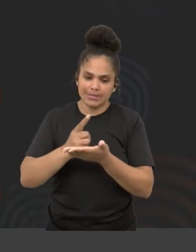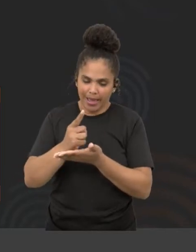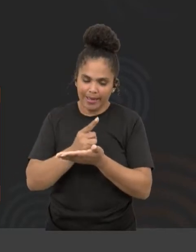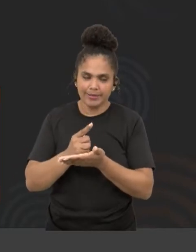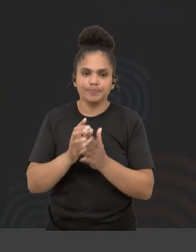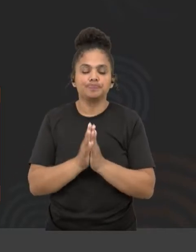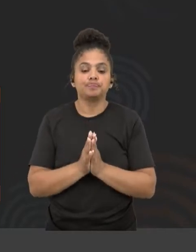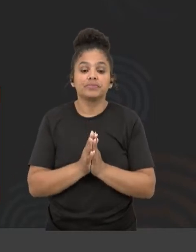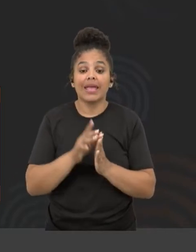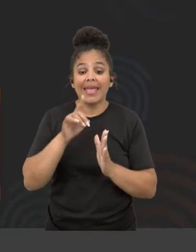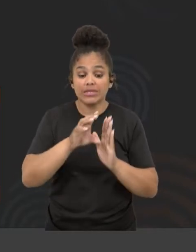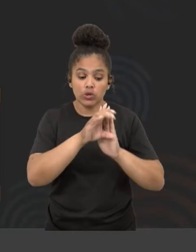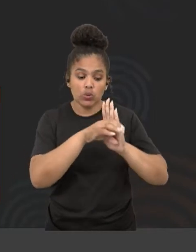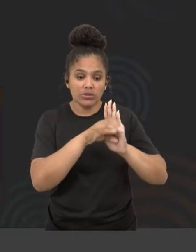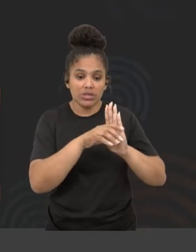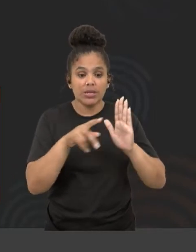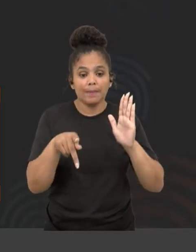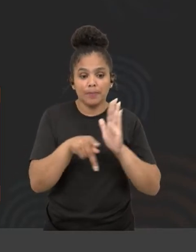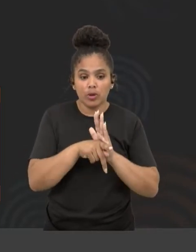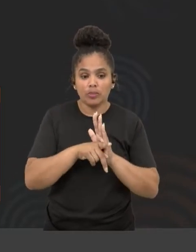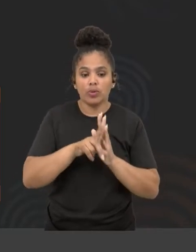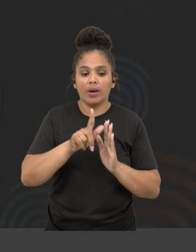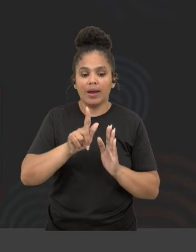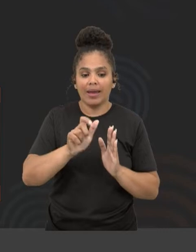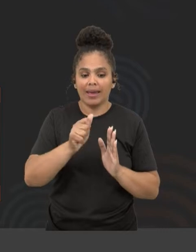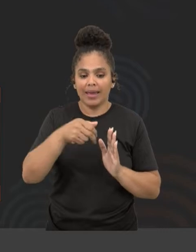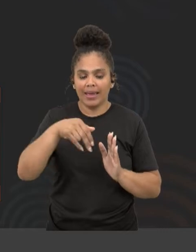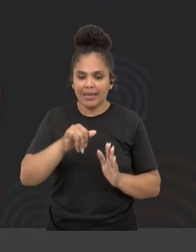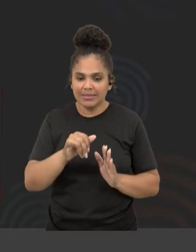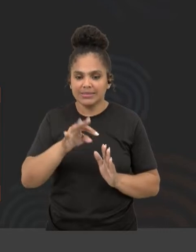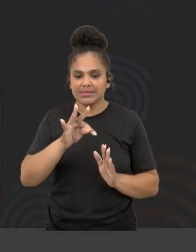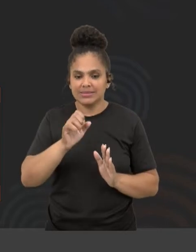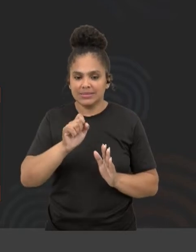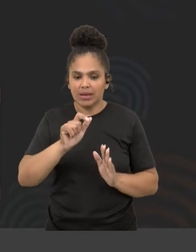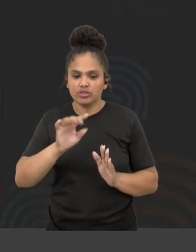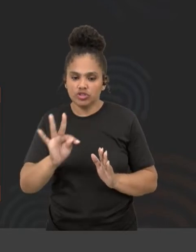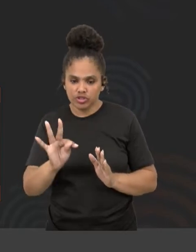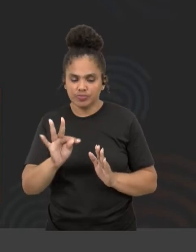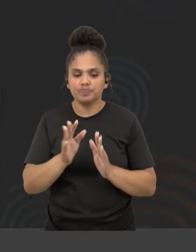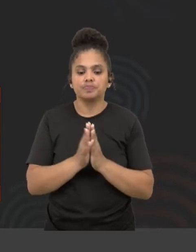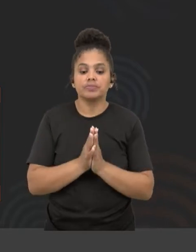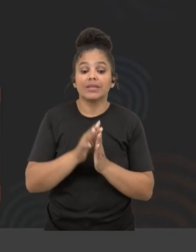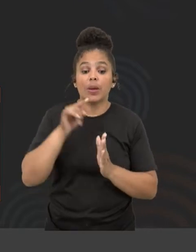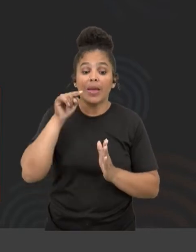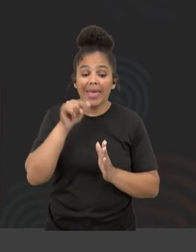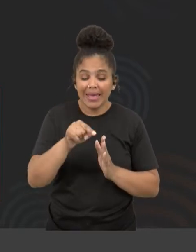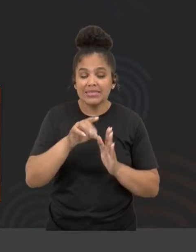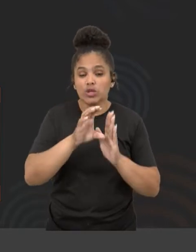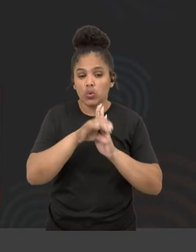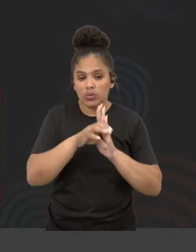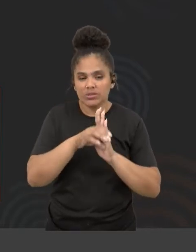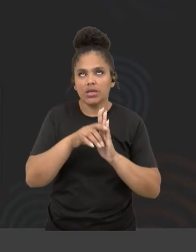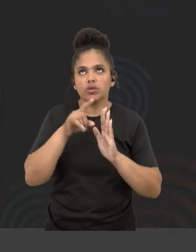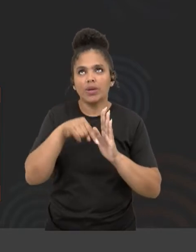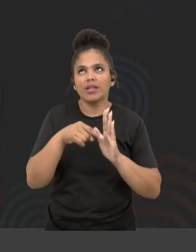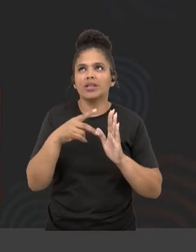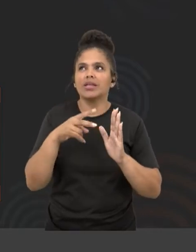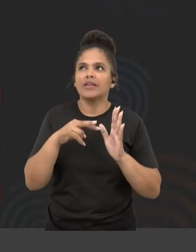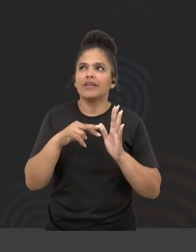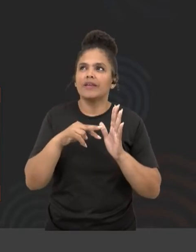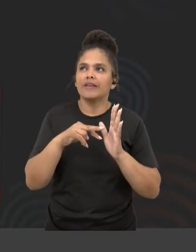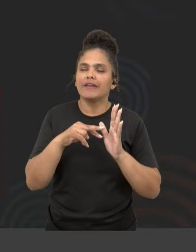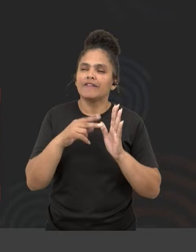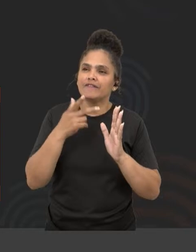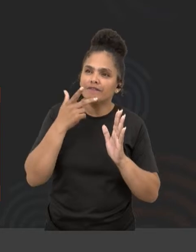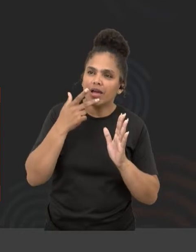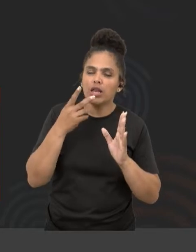Esse conceito se chama Gestalt. Basicamente, ela fala sobre a forma como